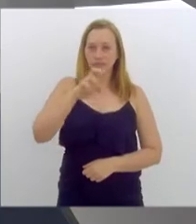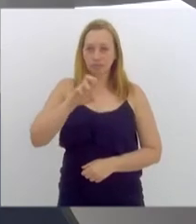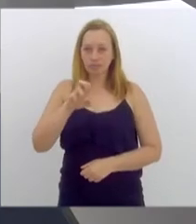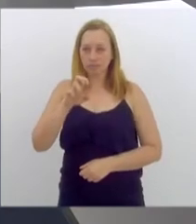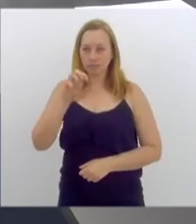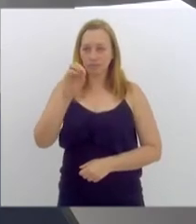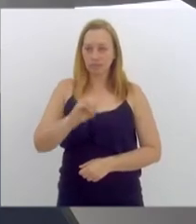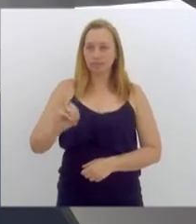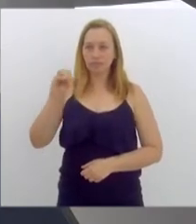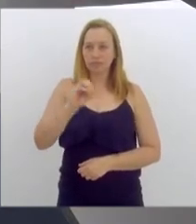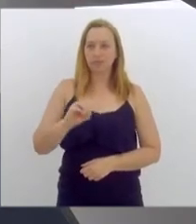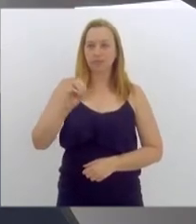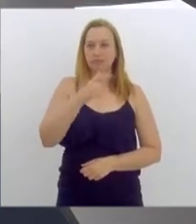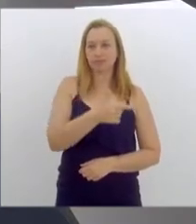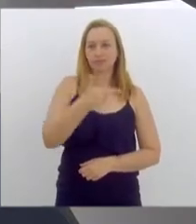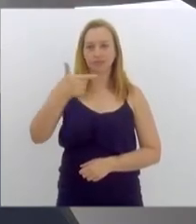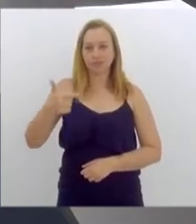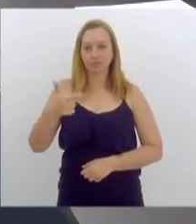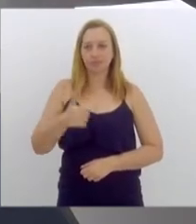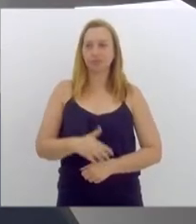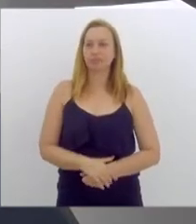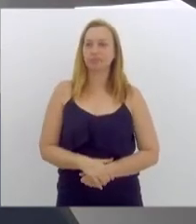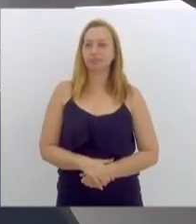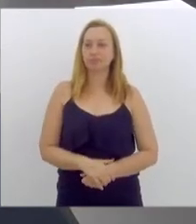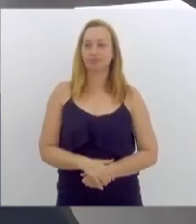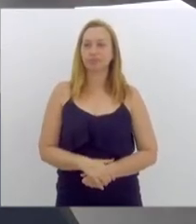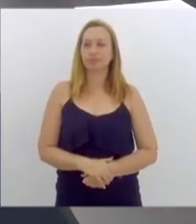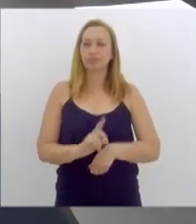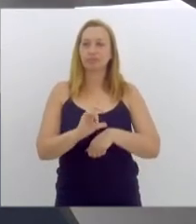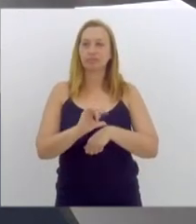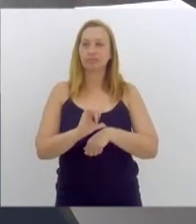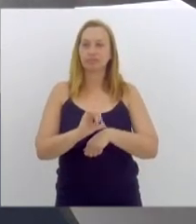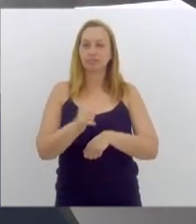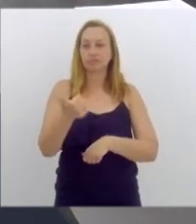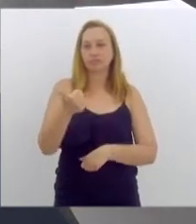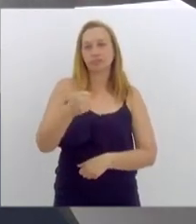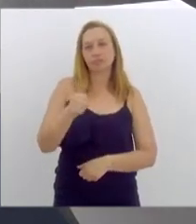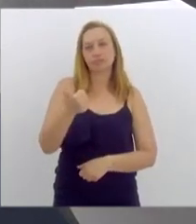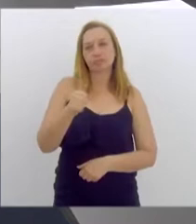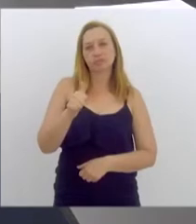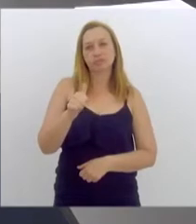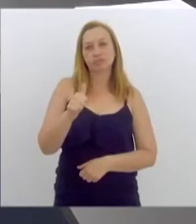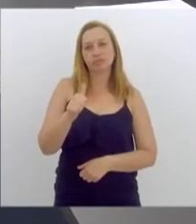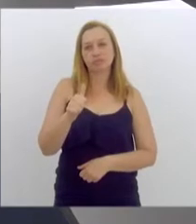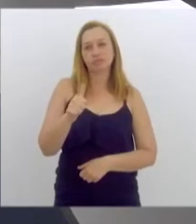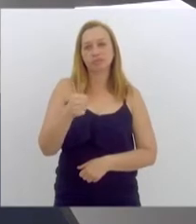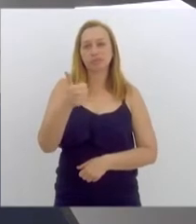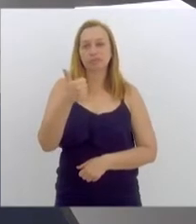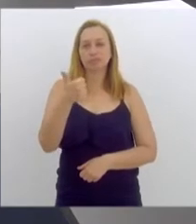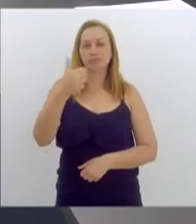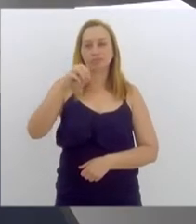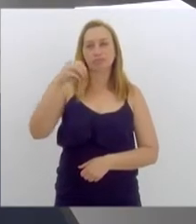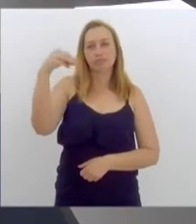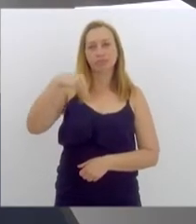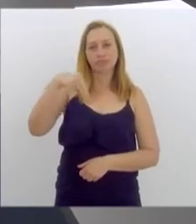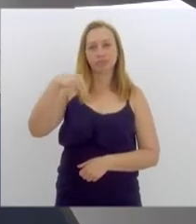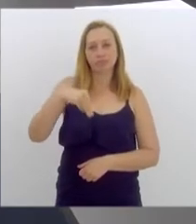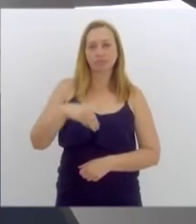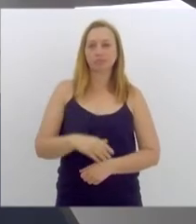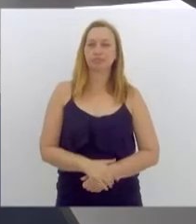outubro de 22 exatamente às 11 horas e 10 minutos